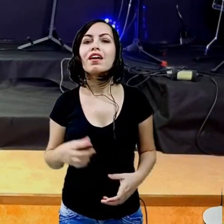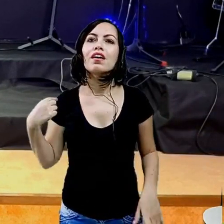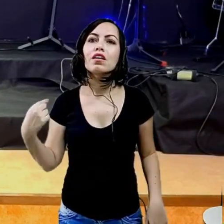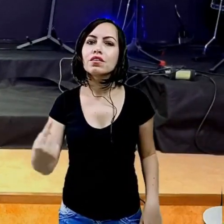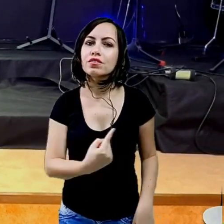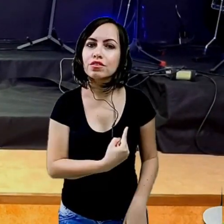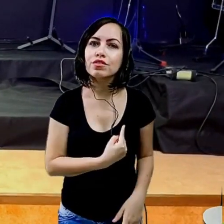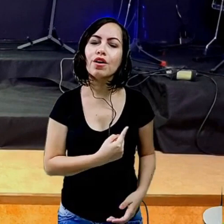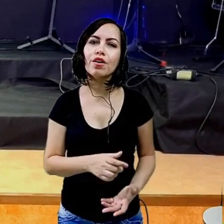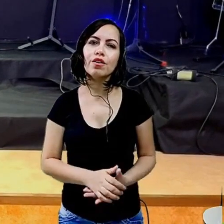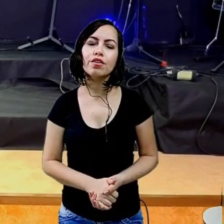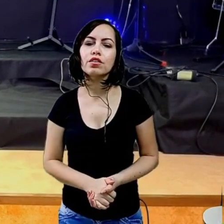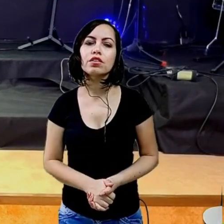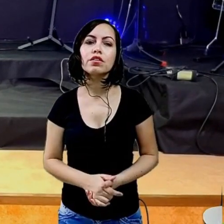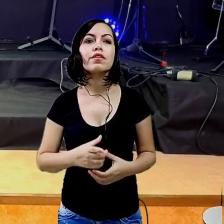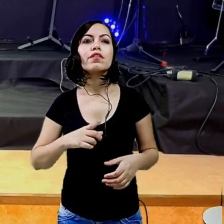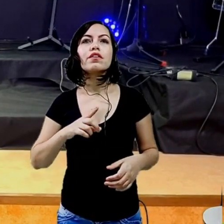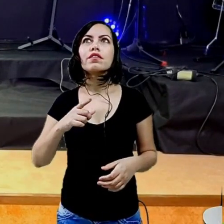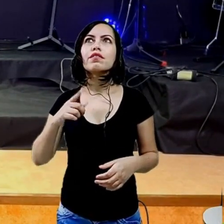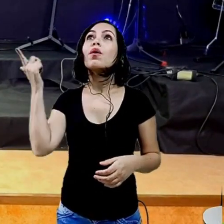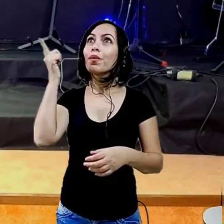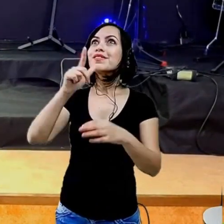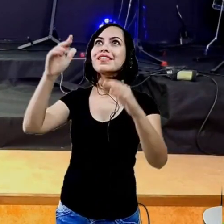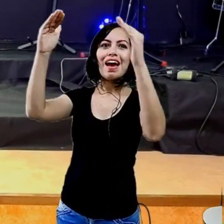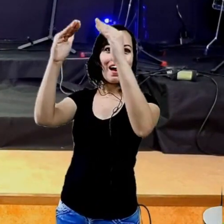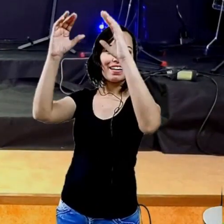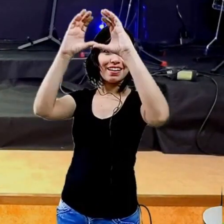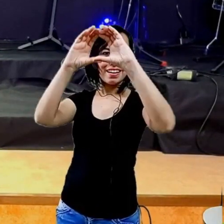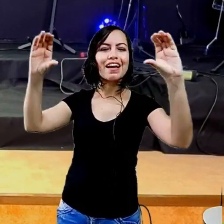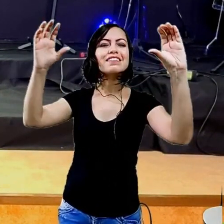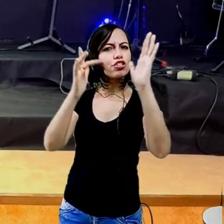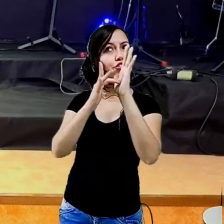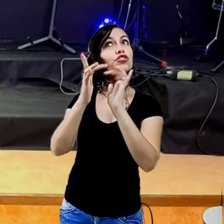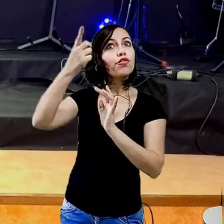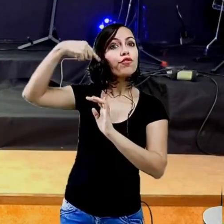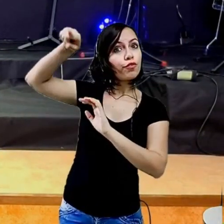obteremos essa casa do Pai que Jesus foi